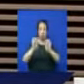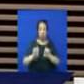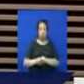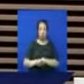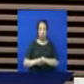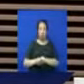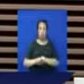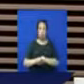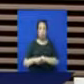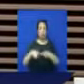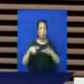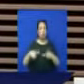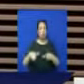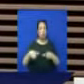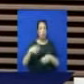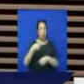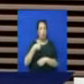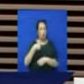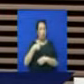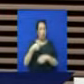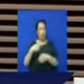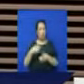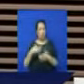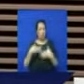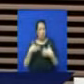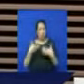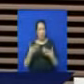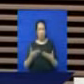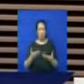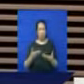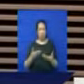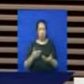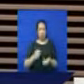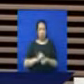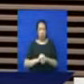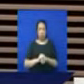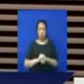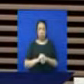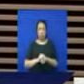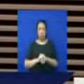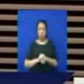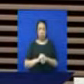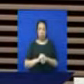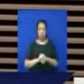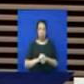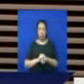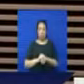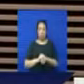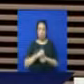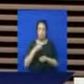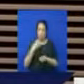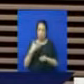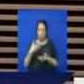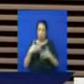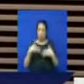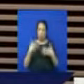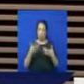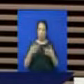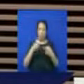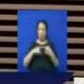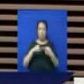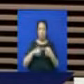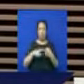ministério, que eu fiquei bastante impactado, fiquei realmente bastante surpreendido, positivamente, de ver